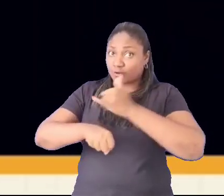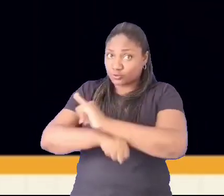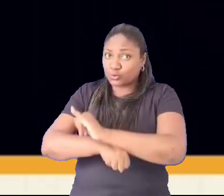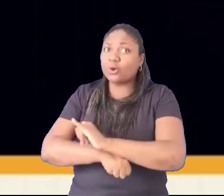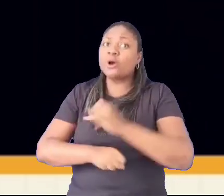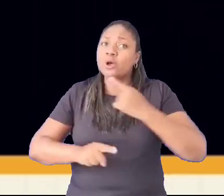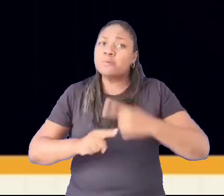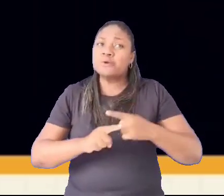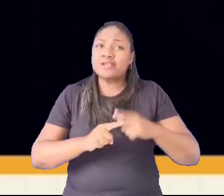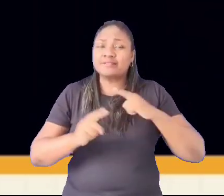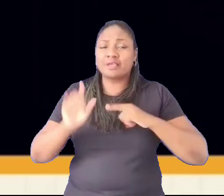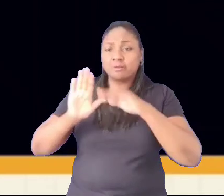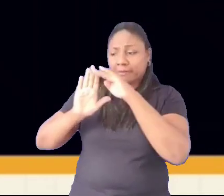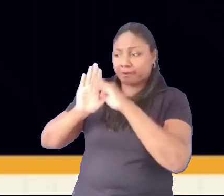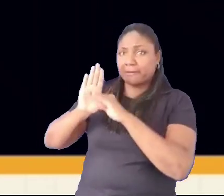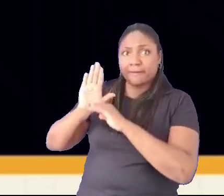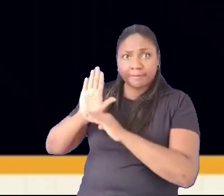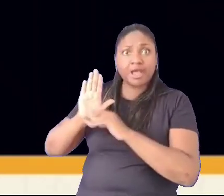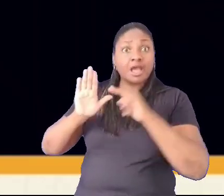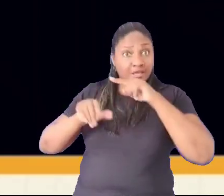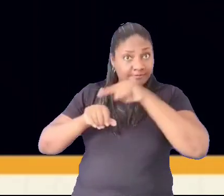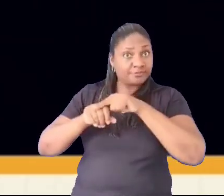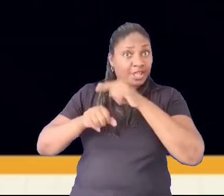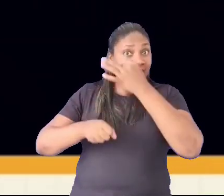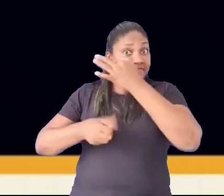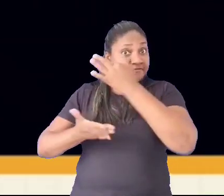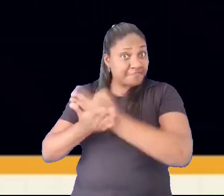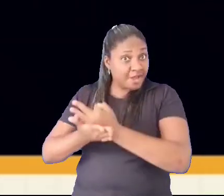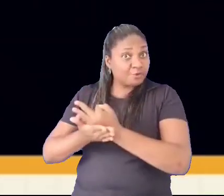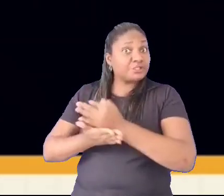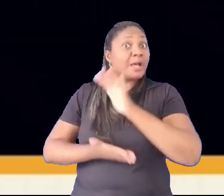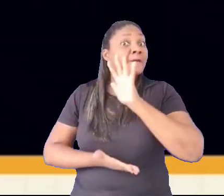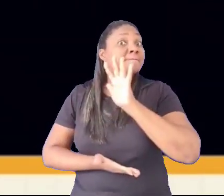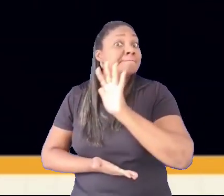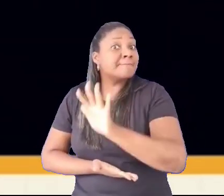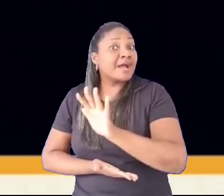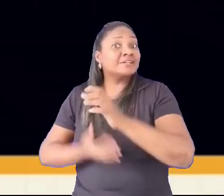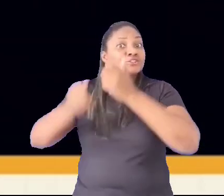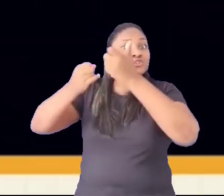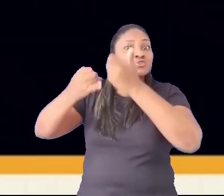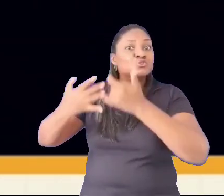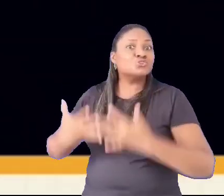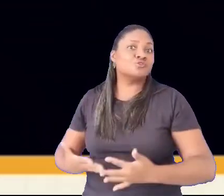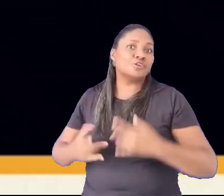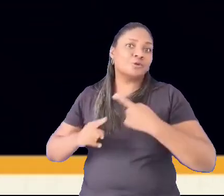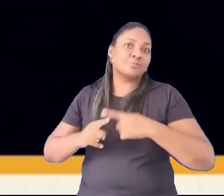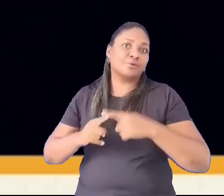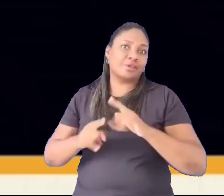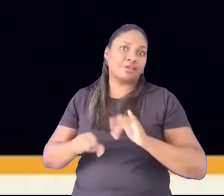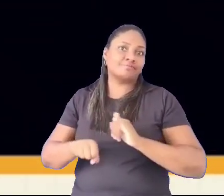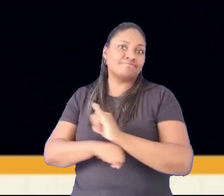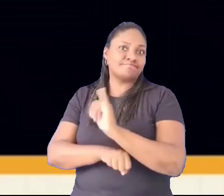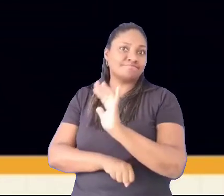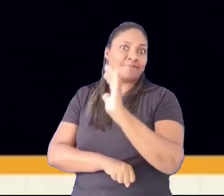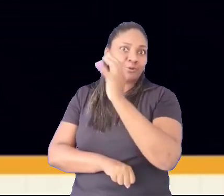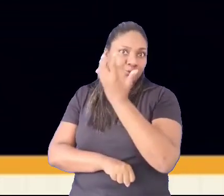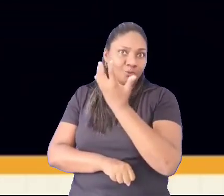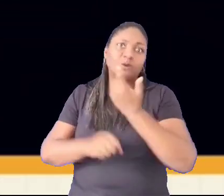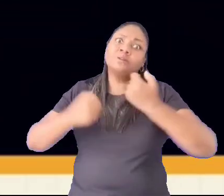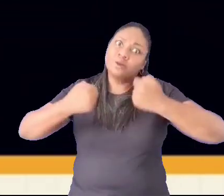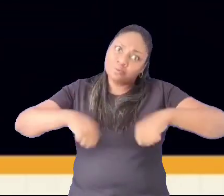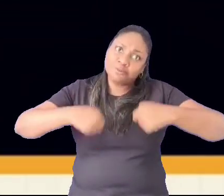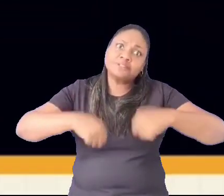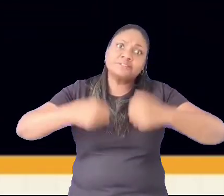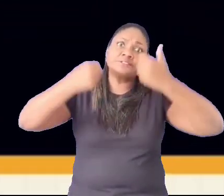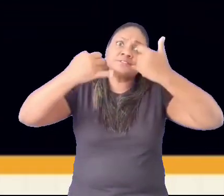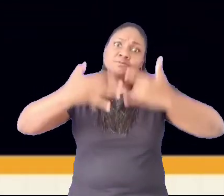estar registrando a frequência, mas embaixo ela coloca a justificativa que vocês deram para que isso tenha ocorrido, tá bom? Então